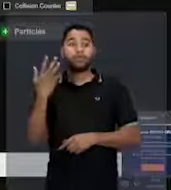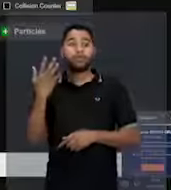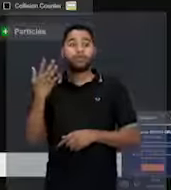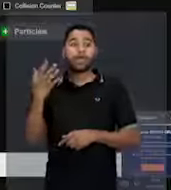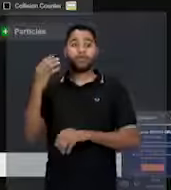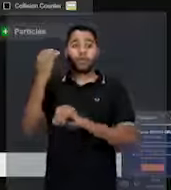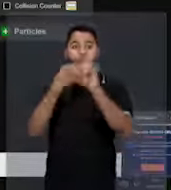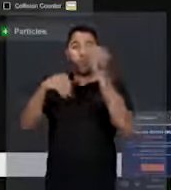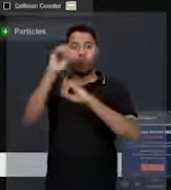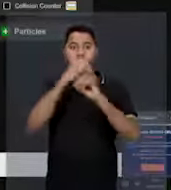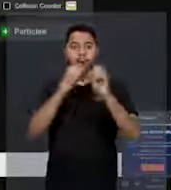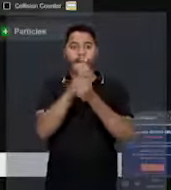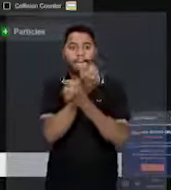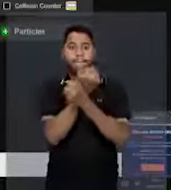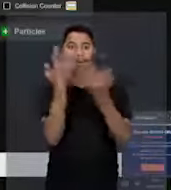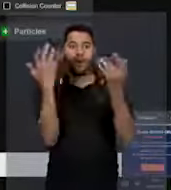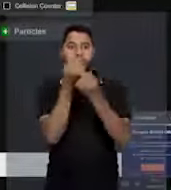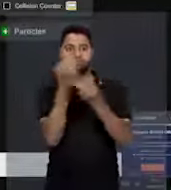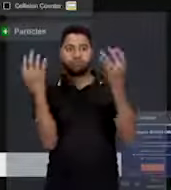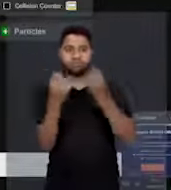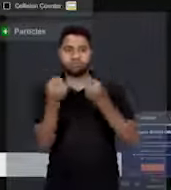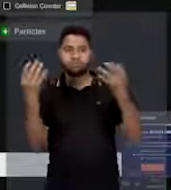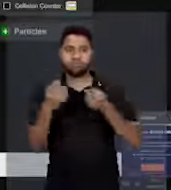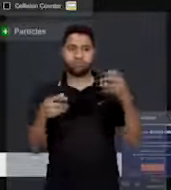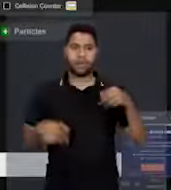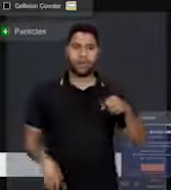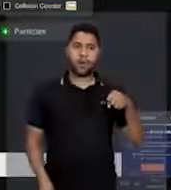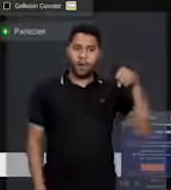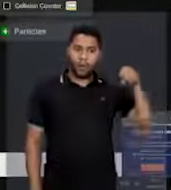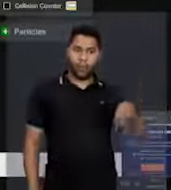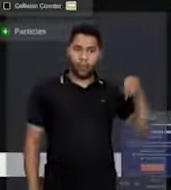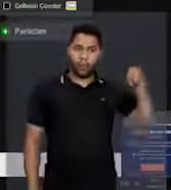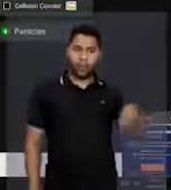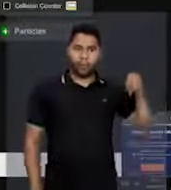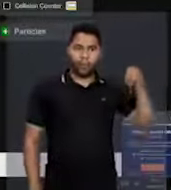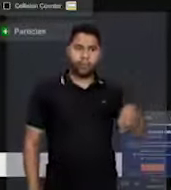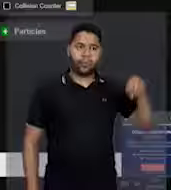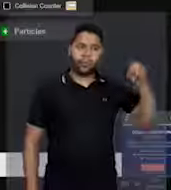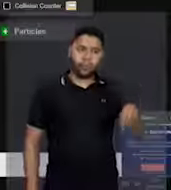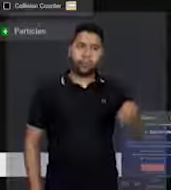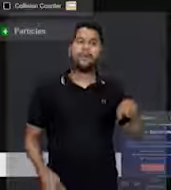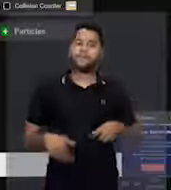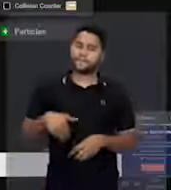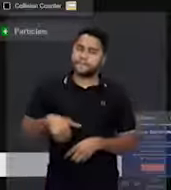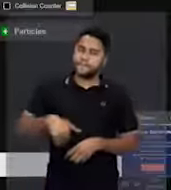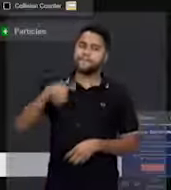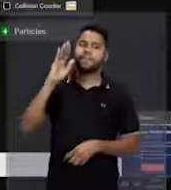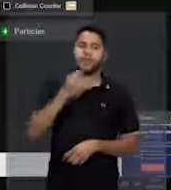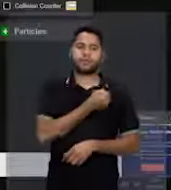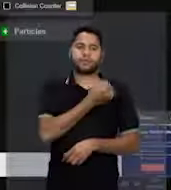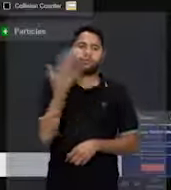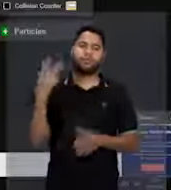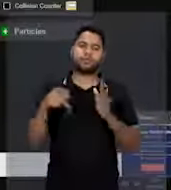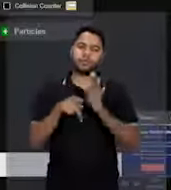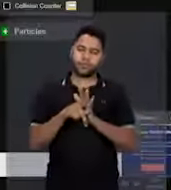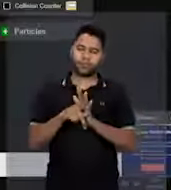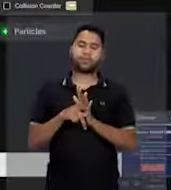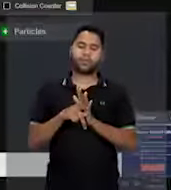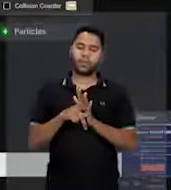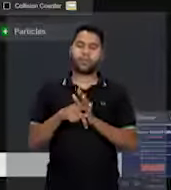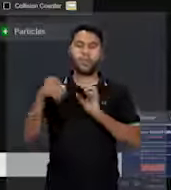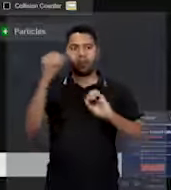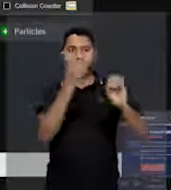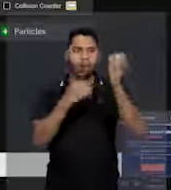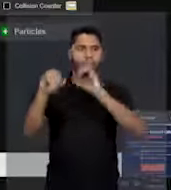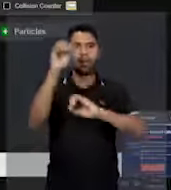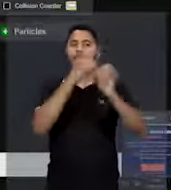moléculas ali dentro. Quanto mais moléculas você coloca dentro do recipiente, maior serão a quantidade de colisões. Novamente,